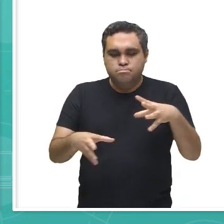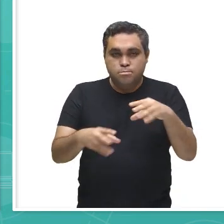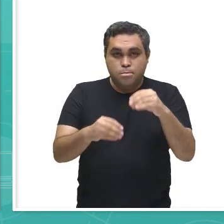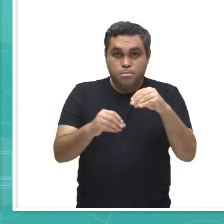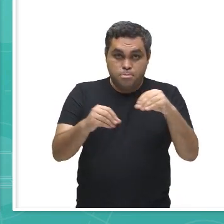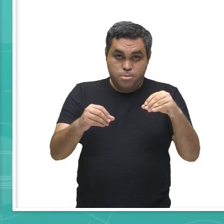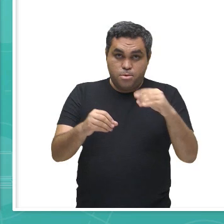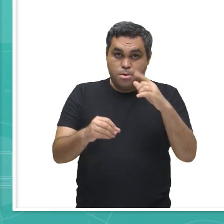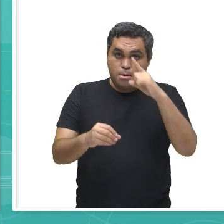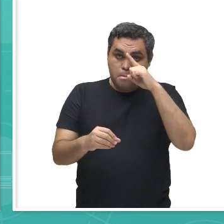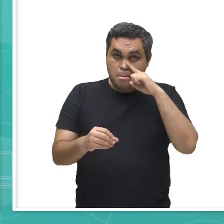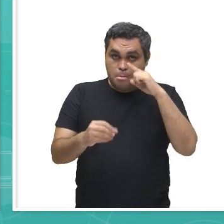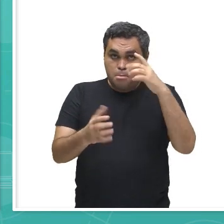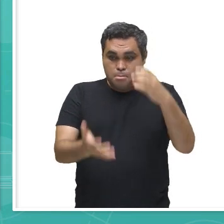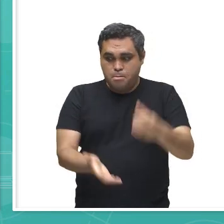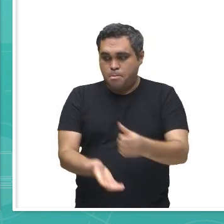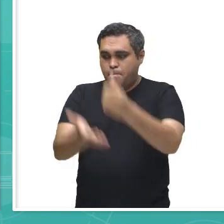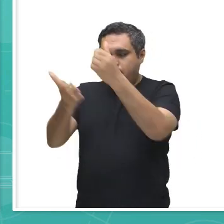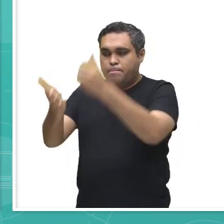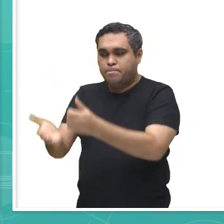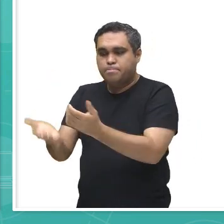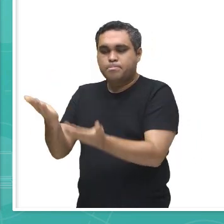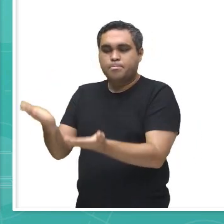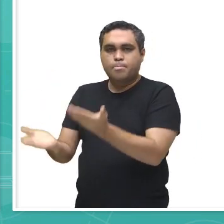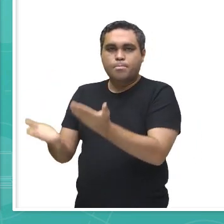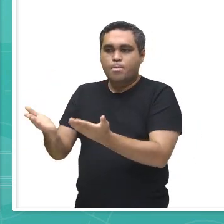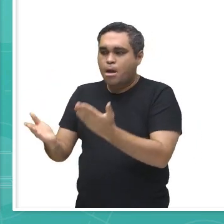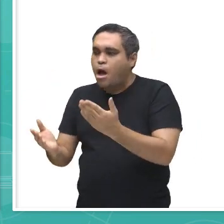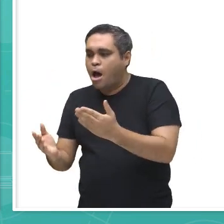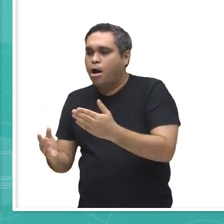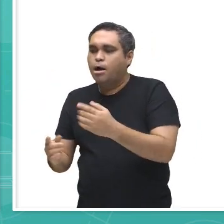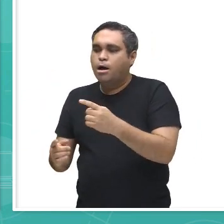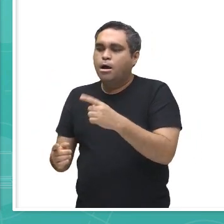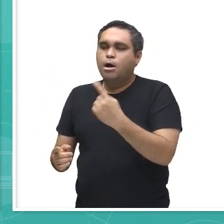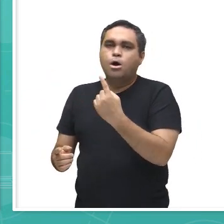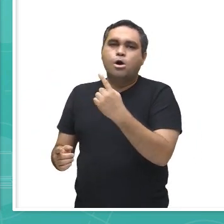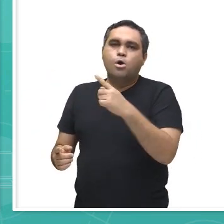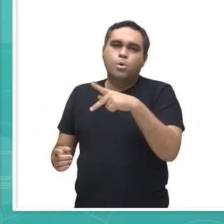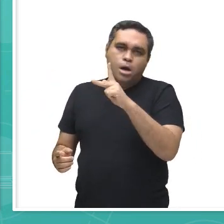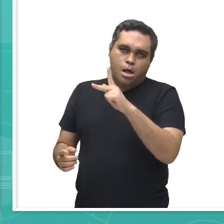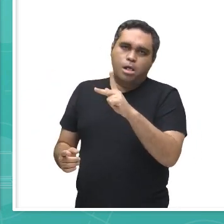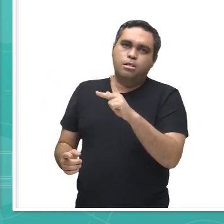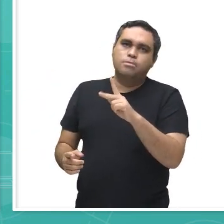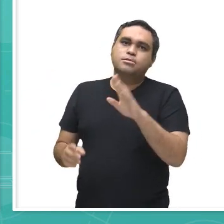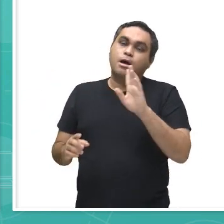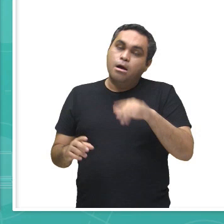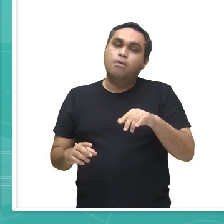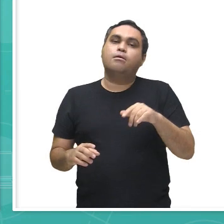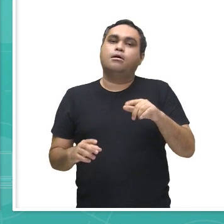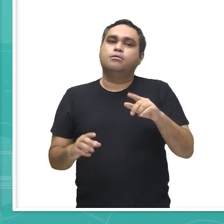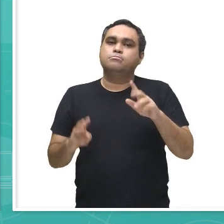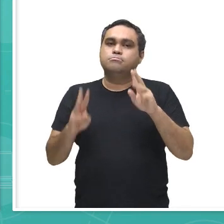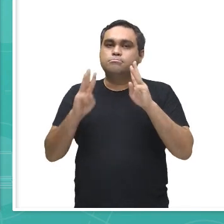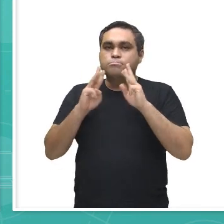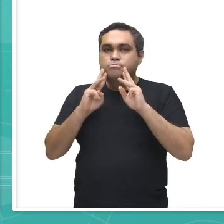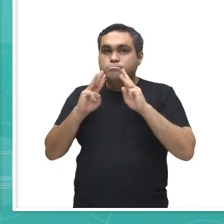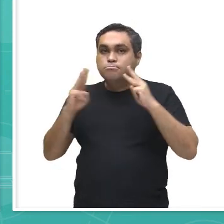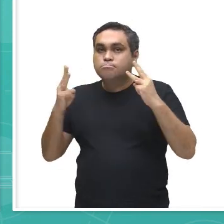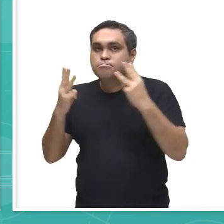levar, bom? Então, o que é massa? É a quantidade da matéria em determinado corpo,